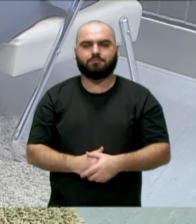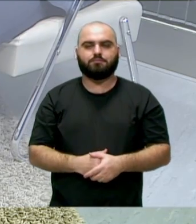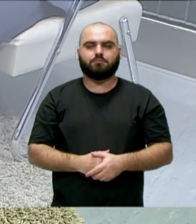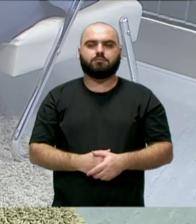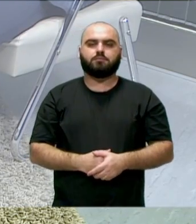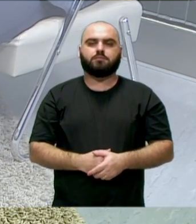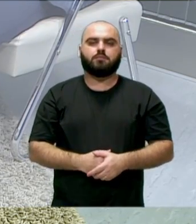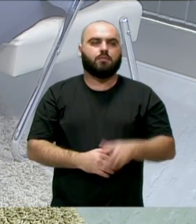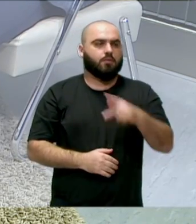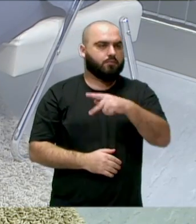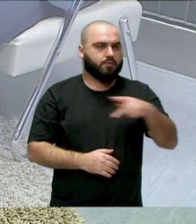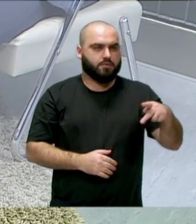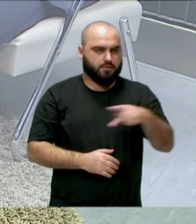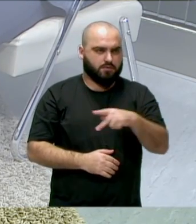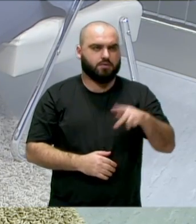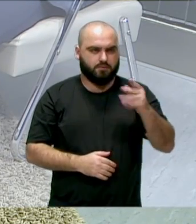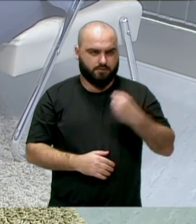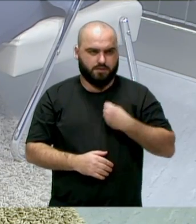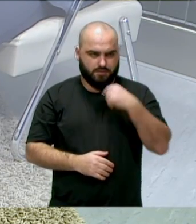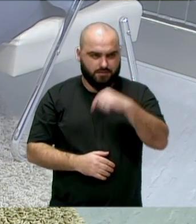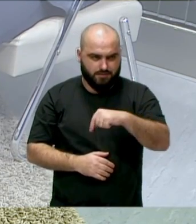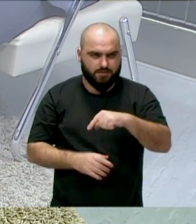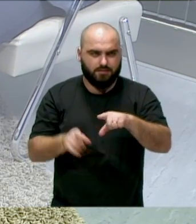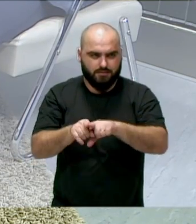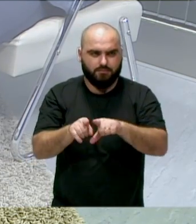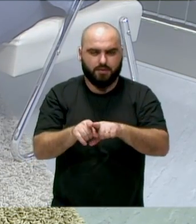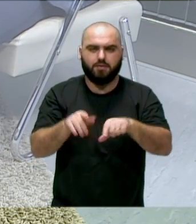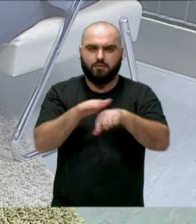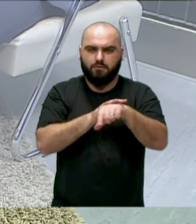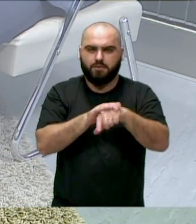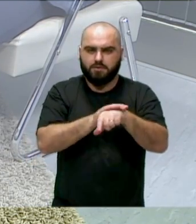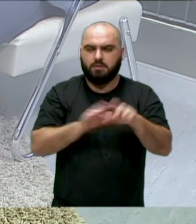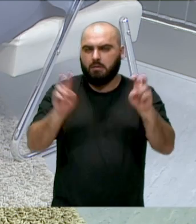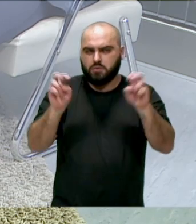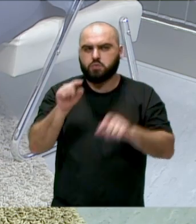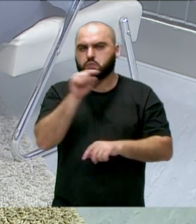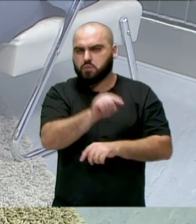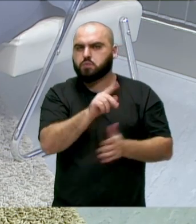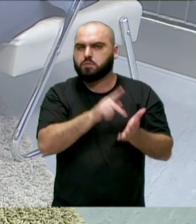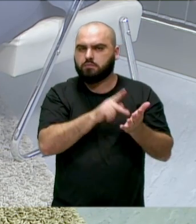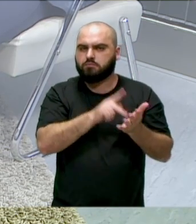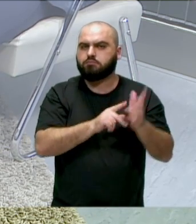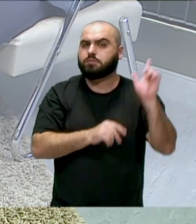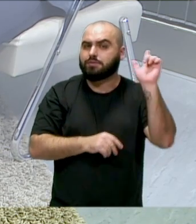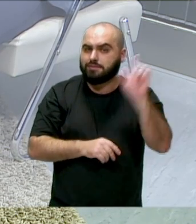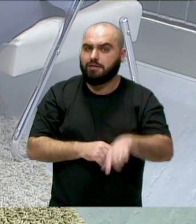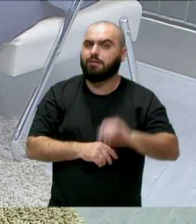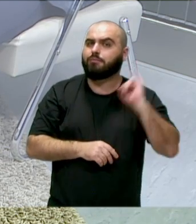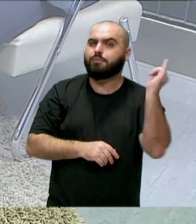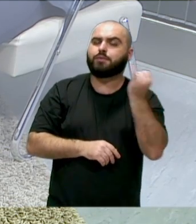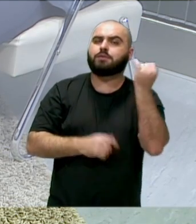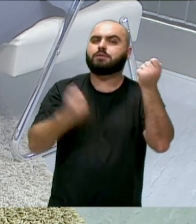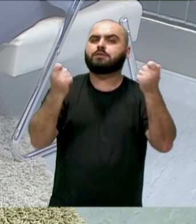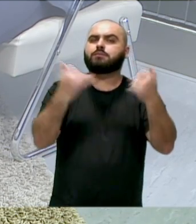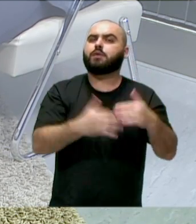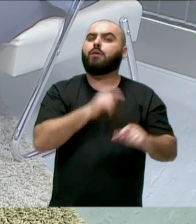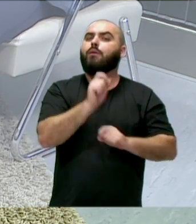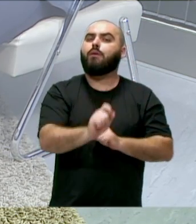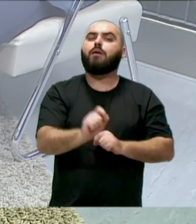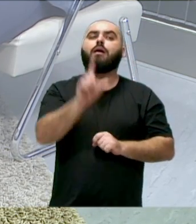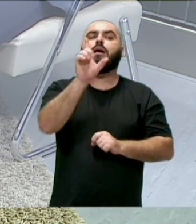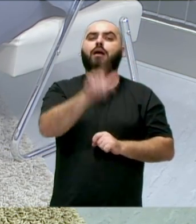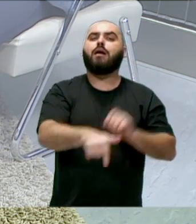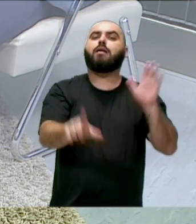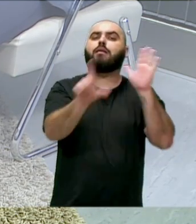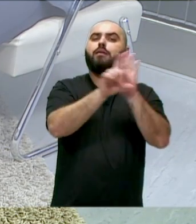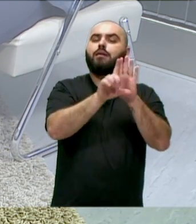A professora ela esteve aqui no programa também, a gente conversou a respeito desse assunto, vereador, e até é importante destacar, é uma lei que viabiliza